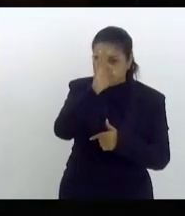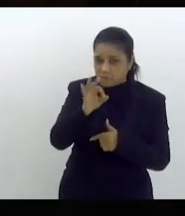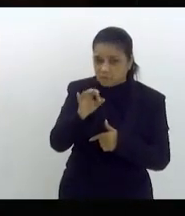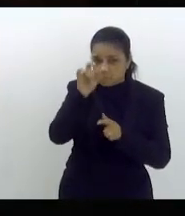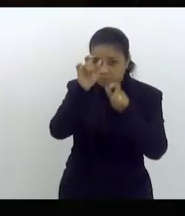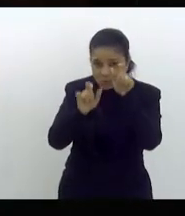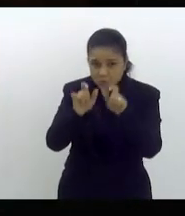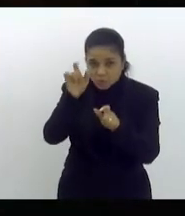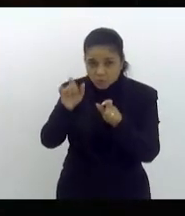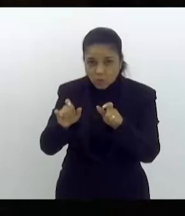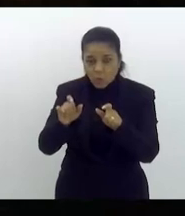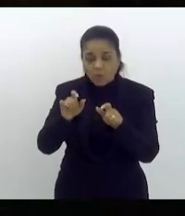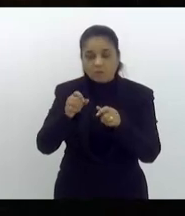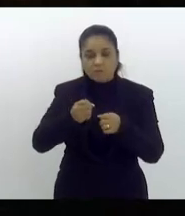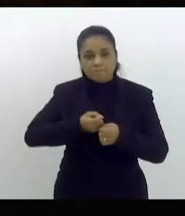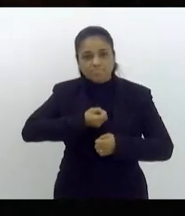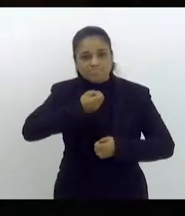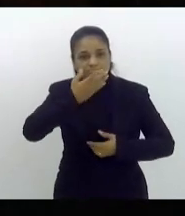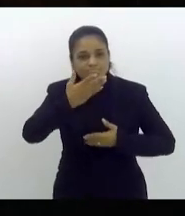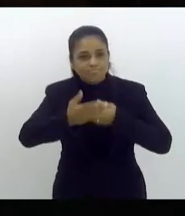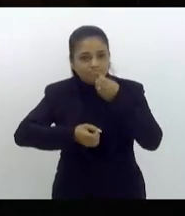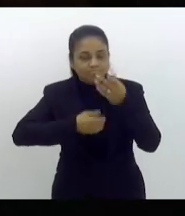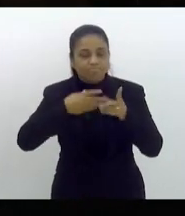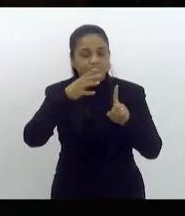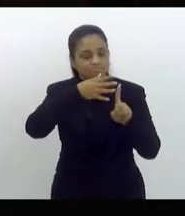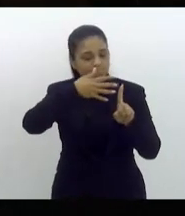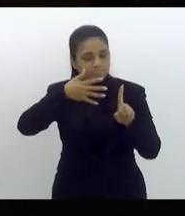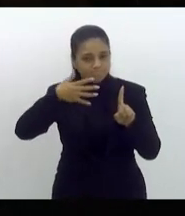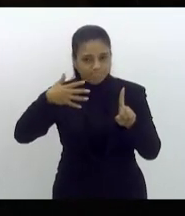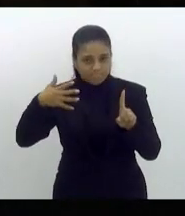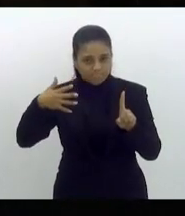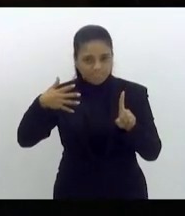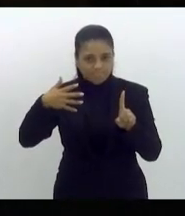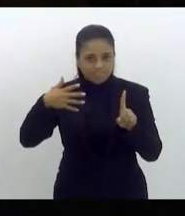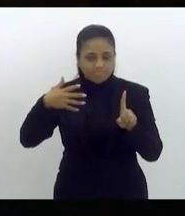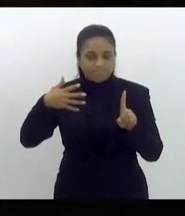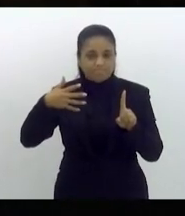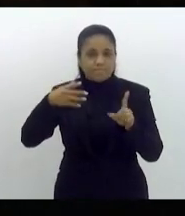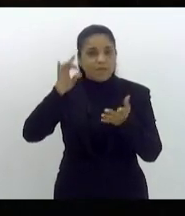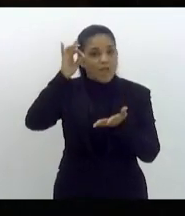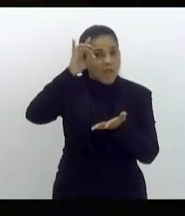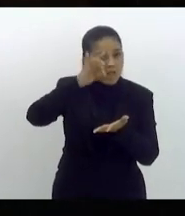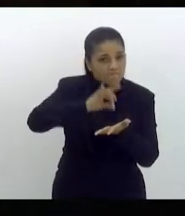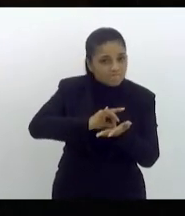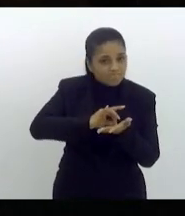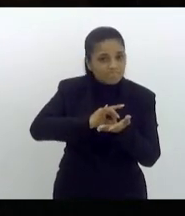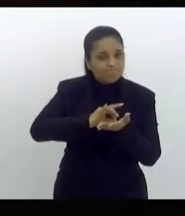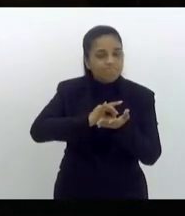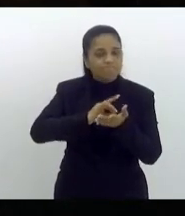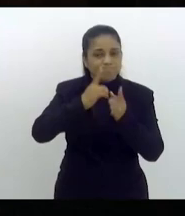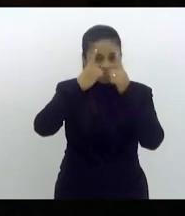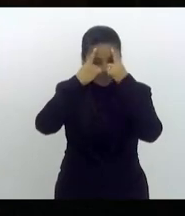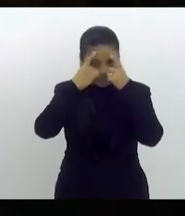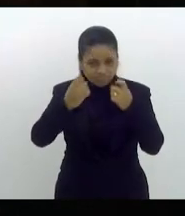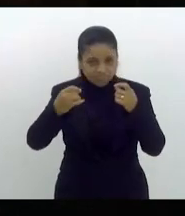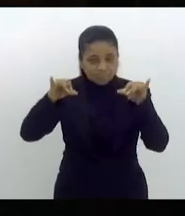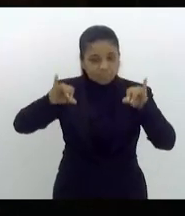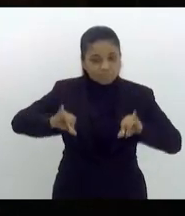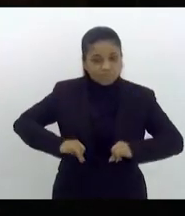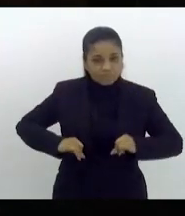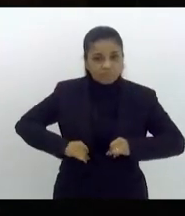pessoas que Auto se declaram lgbtqia+ afirmaram ter sofrido agressão nas escolas